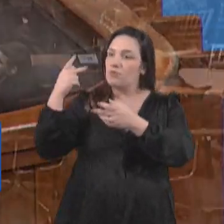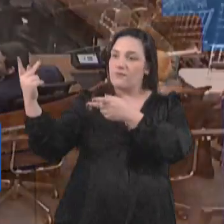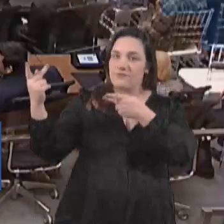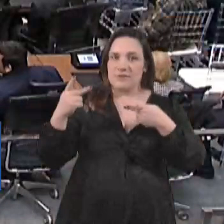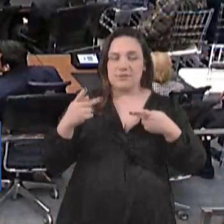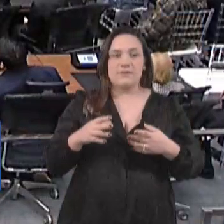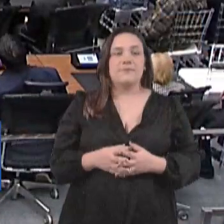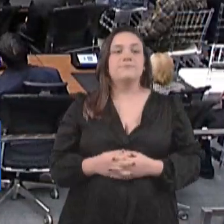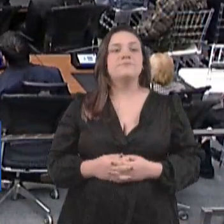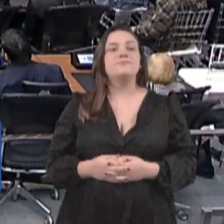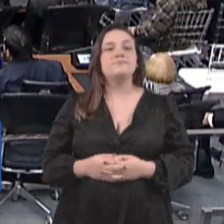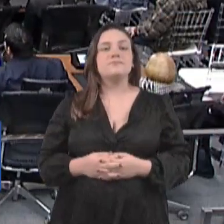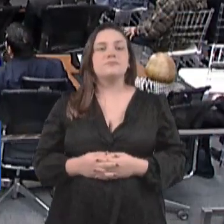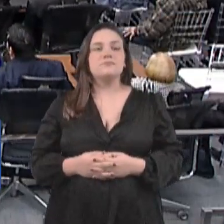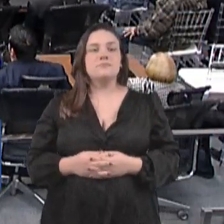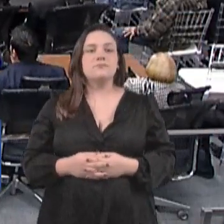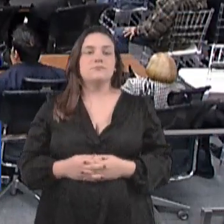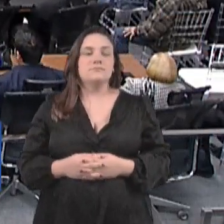Mock.